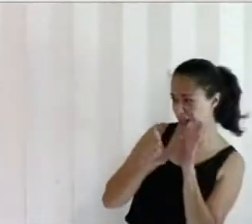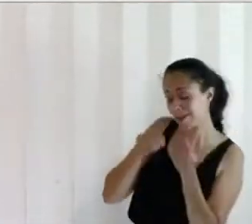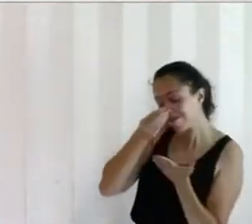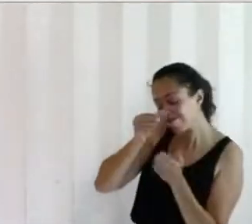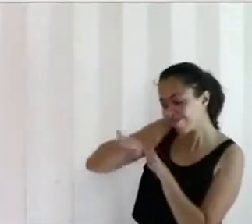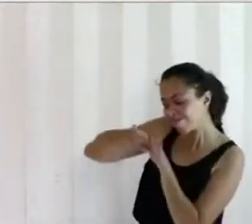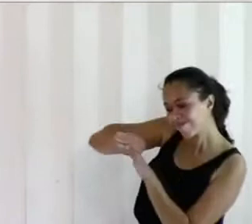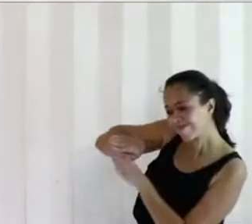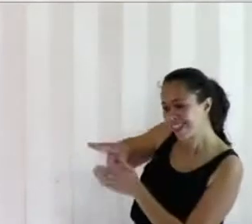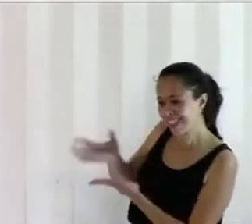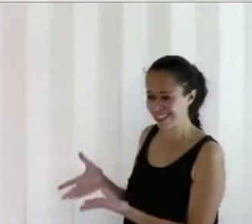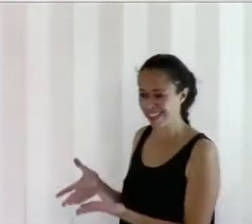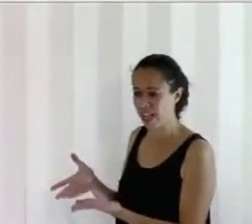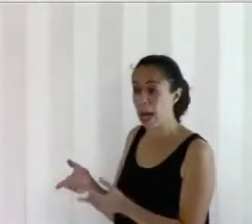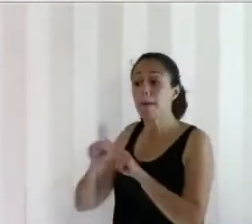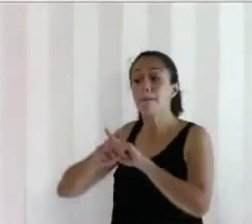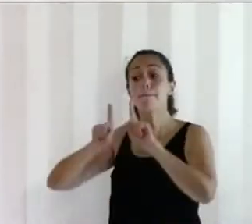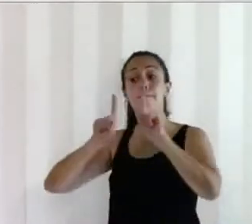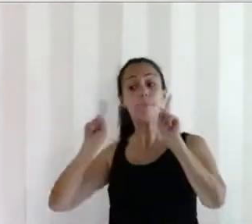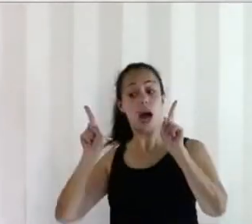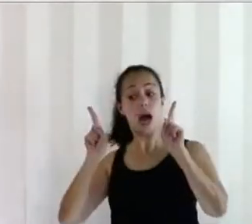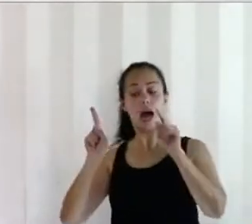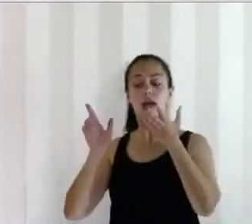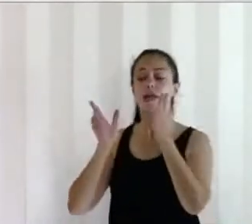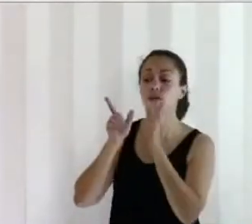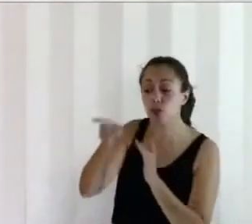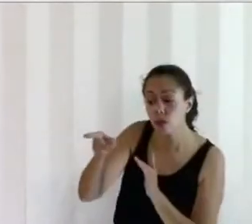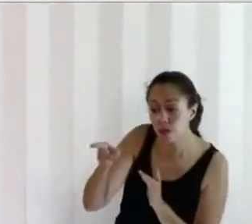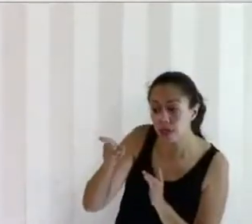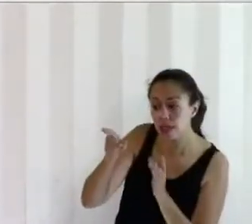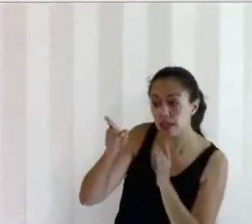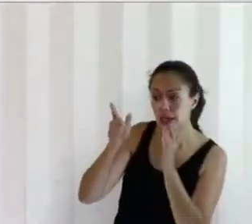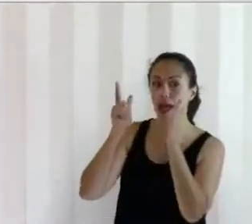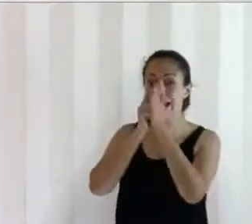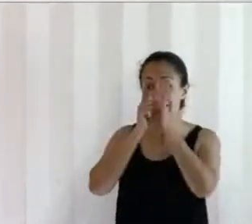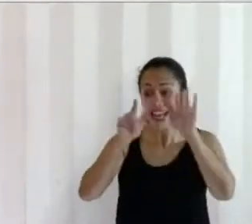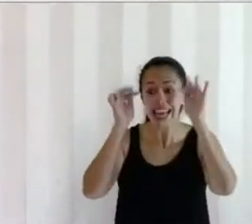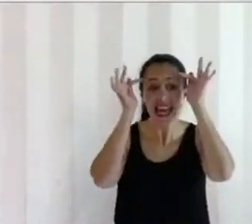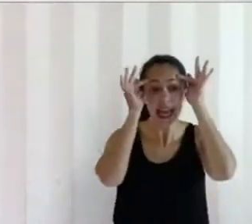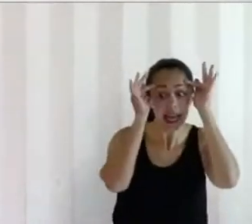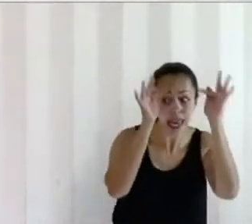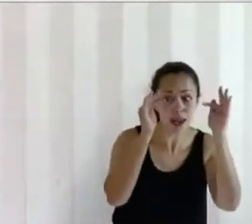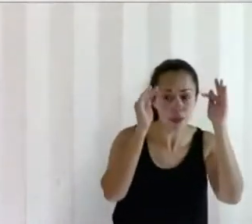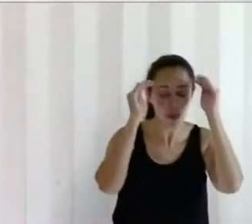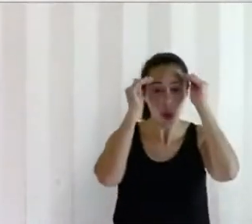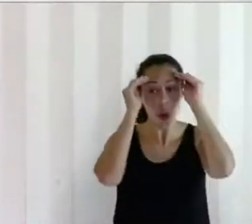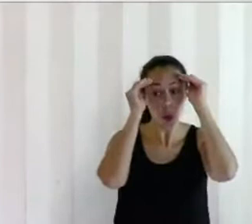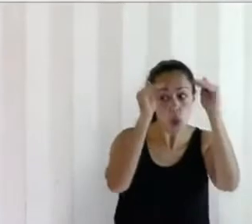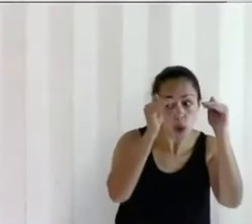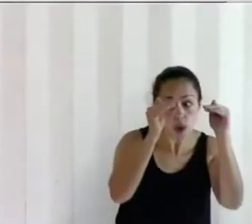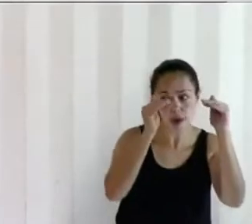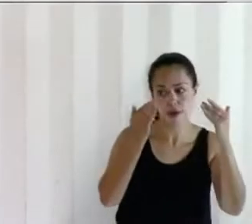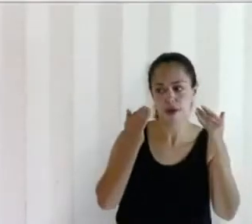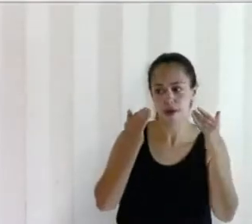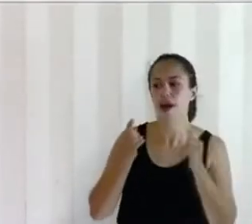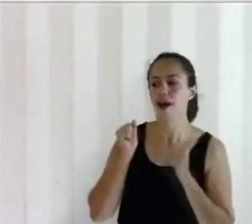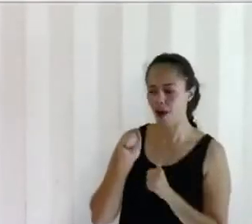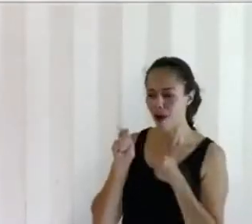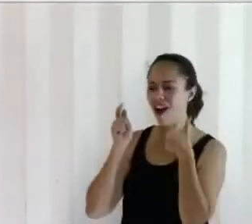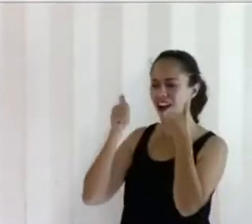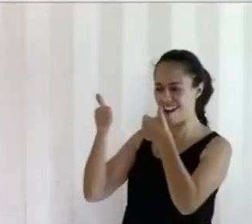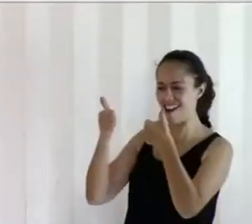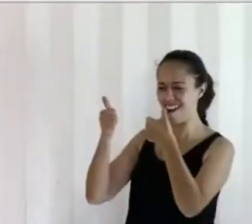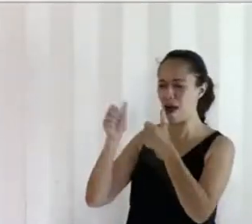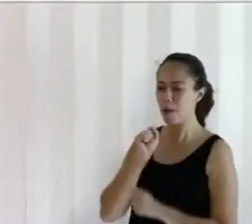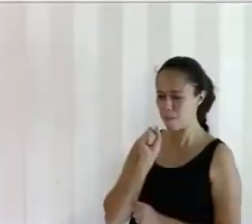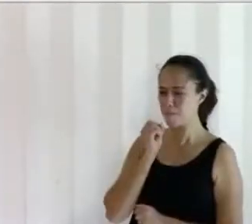ser legalista? Ele quer que a igreja seja legalista? É isso, Jesus? Olha só, e